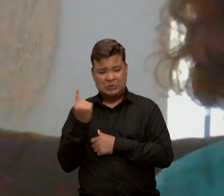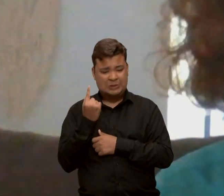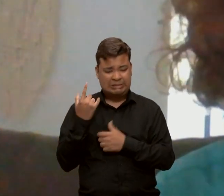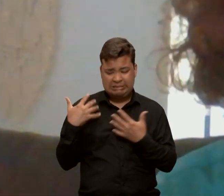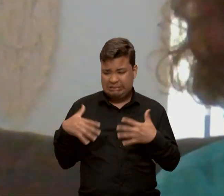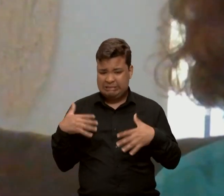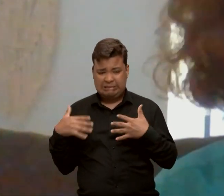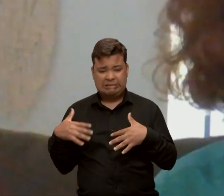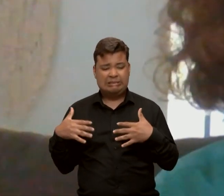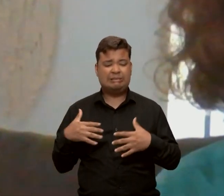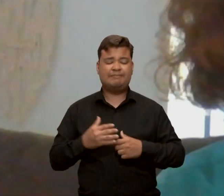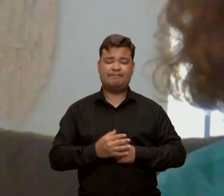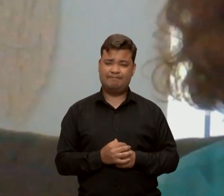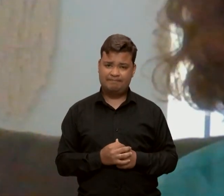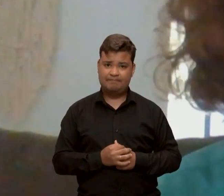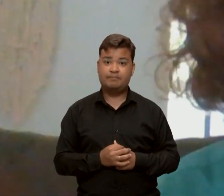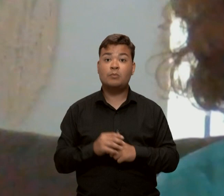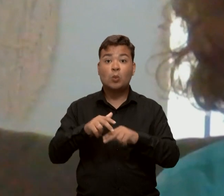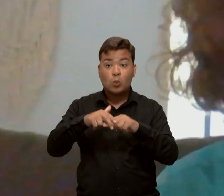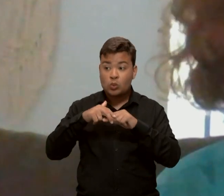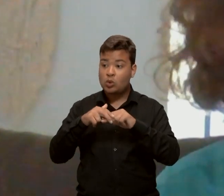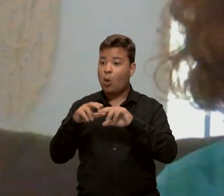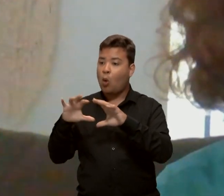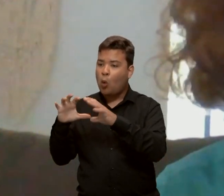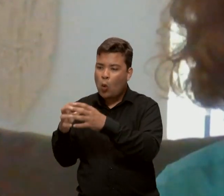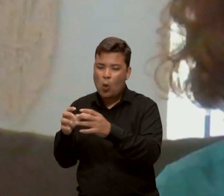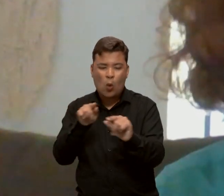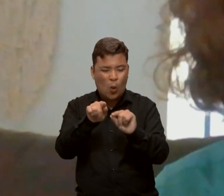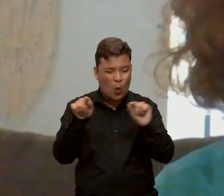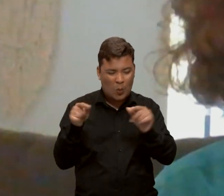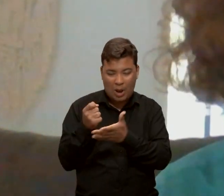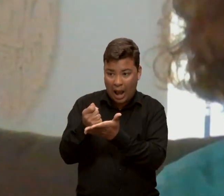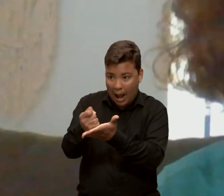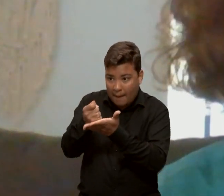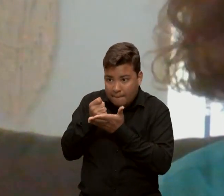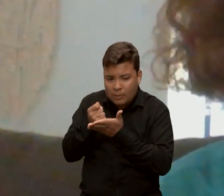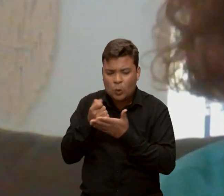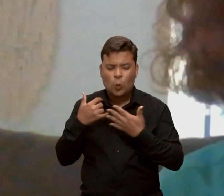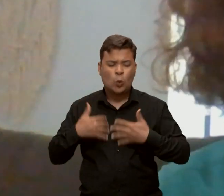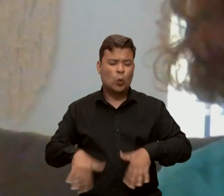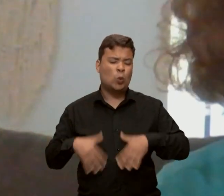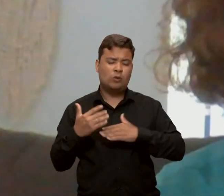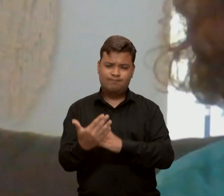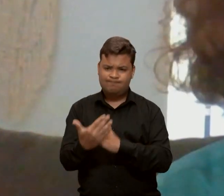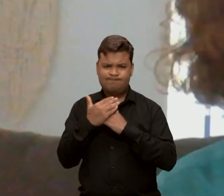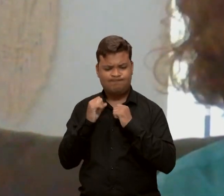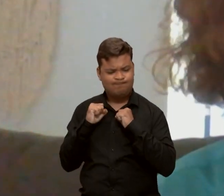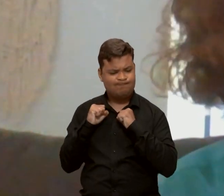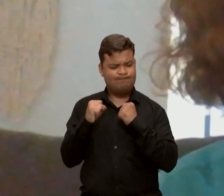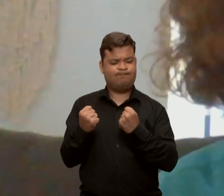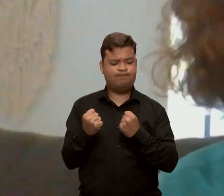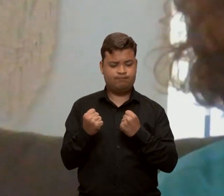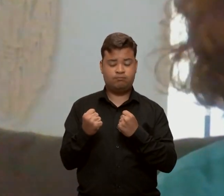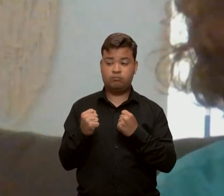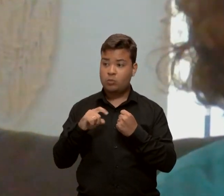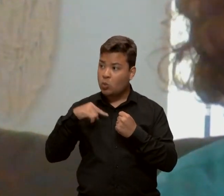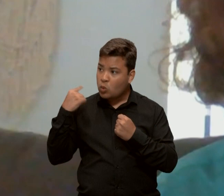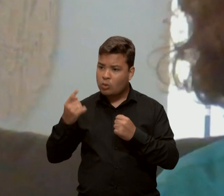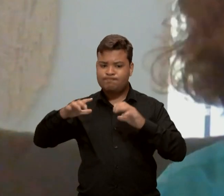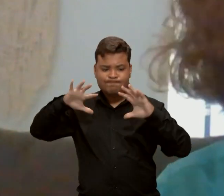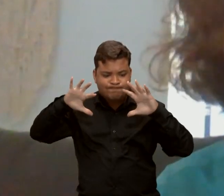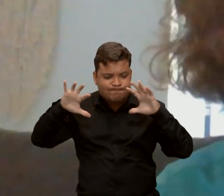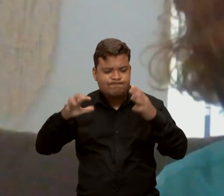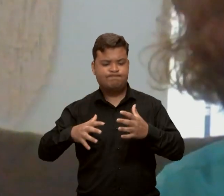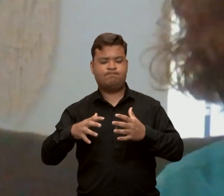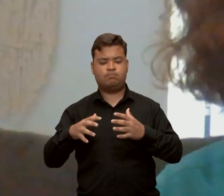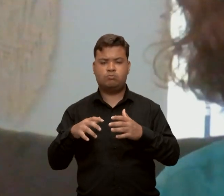né? Então, essas redes de apoio, elas são fundamentais para nos fortalecer, para a gente lutar juntos, né? Pelos